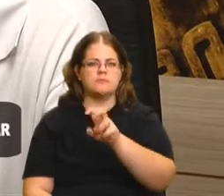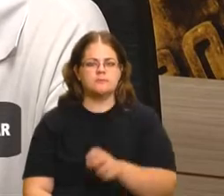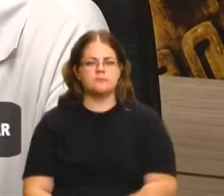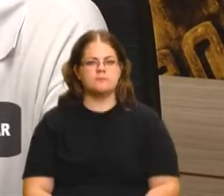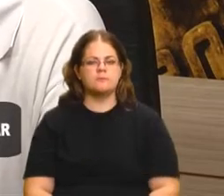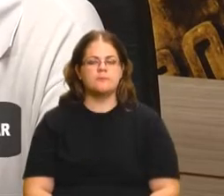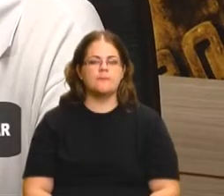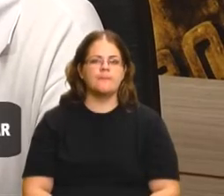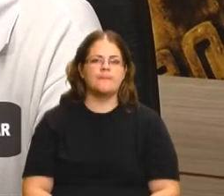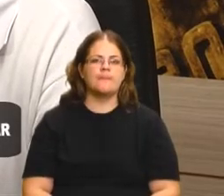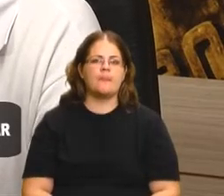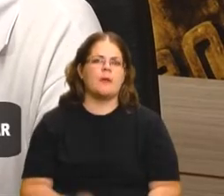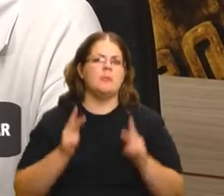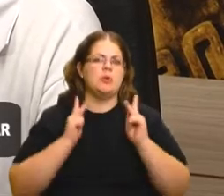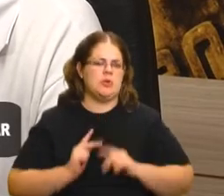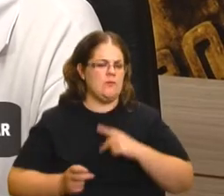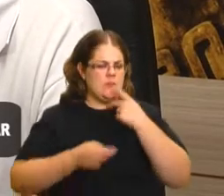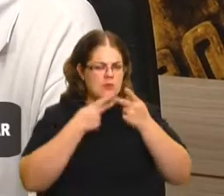o AI-5, né?